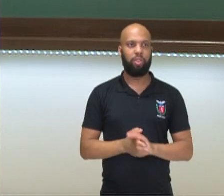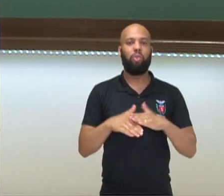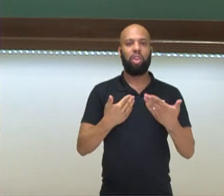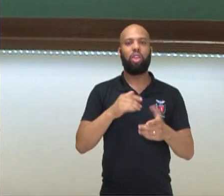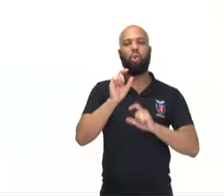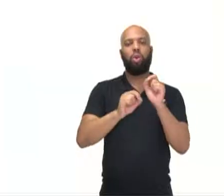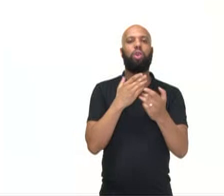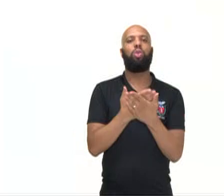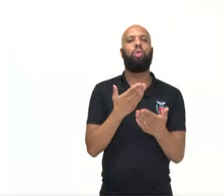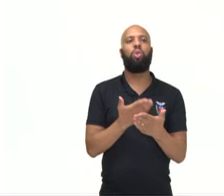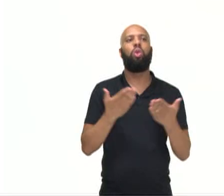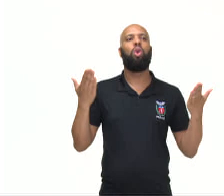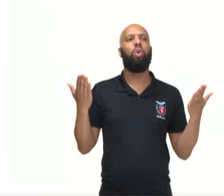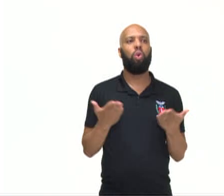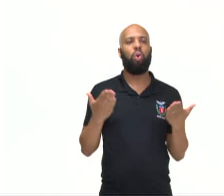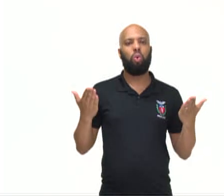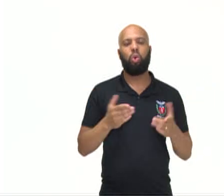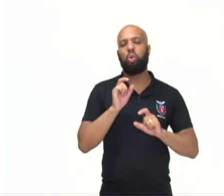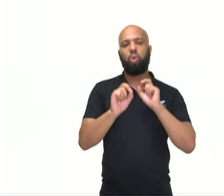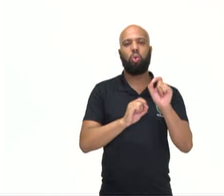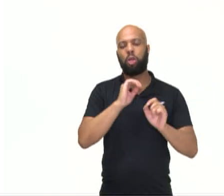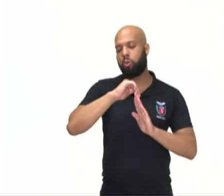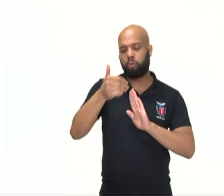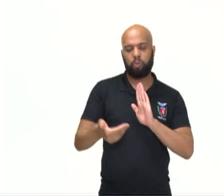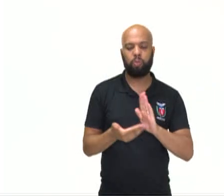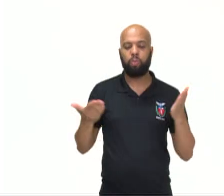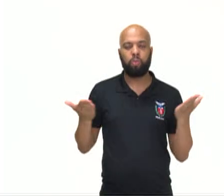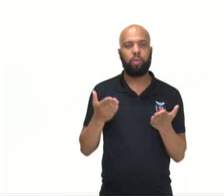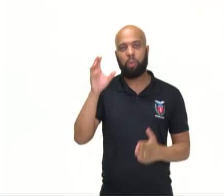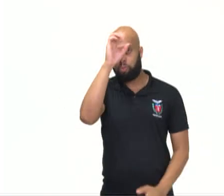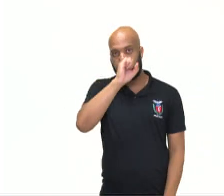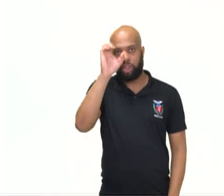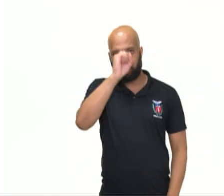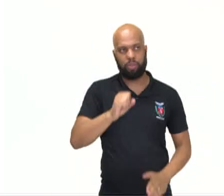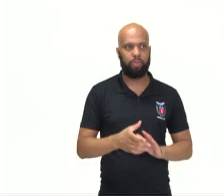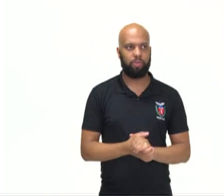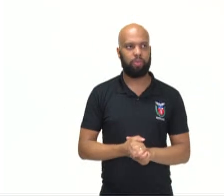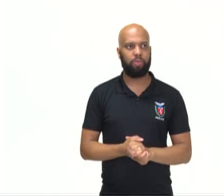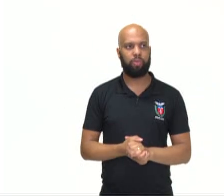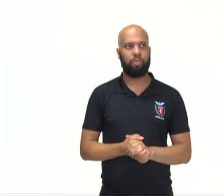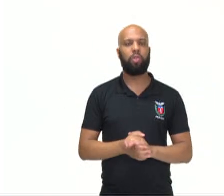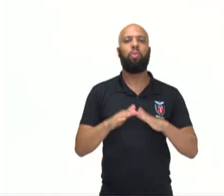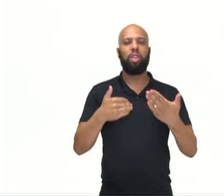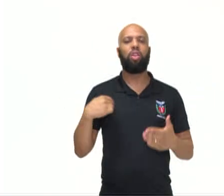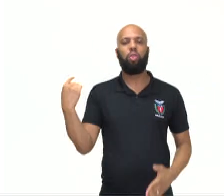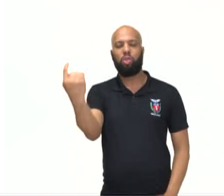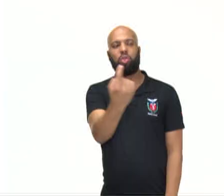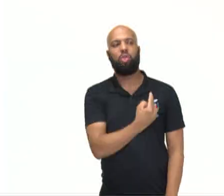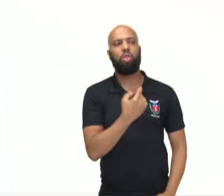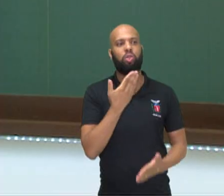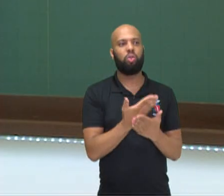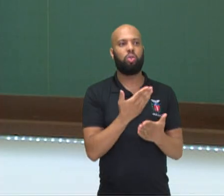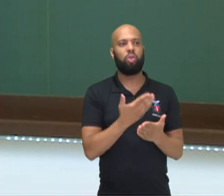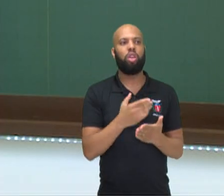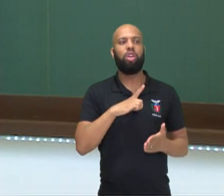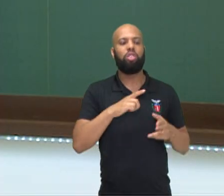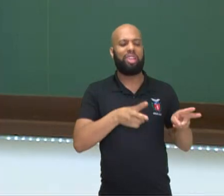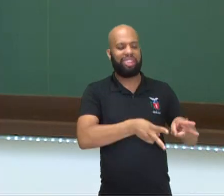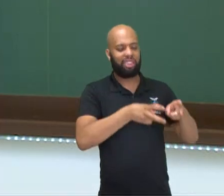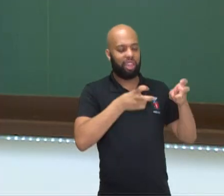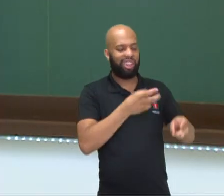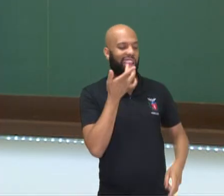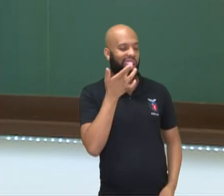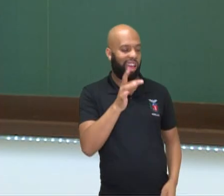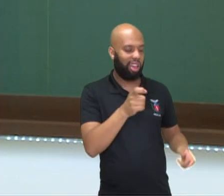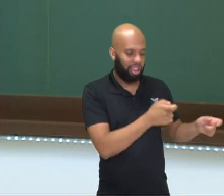o que nós estudamos, em toda essa aula? A gente vai ver que, a exploração de ouro